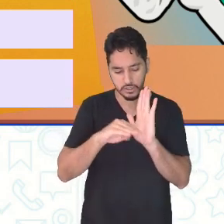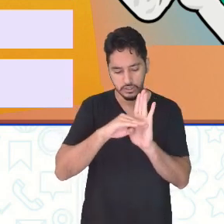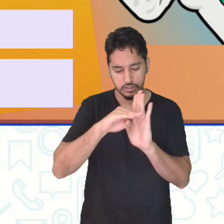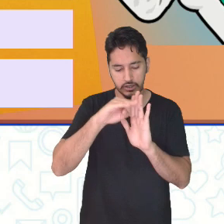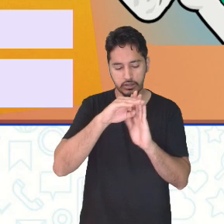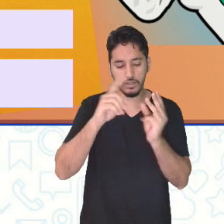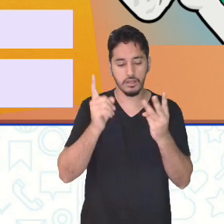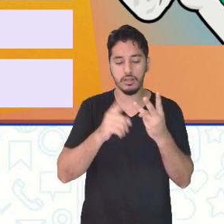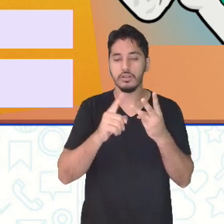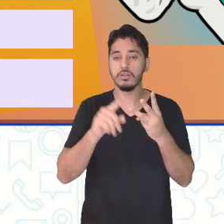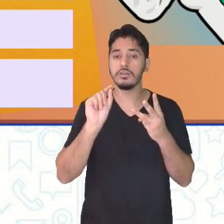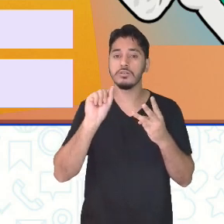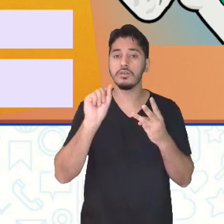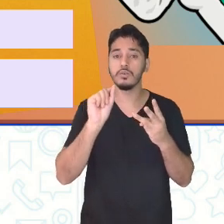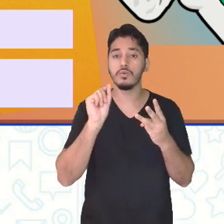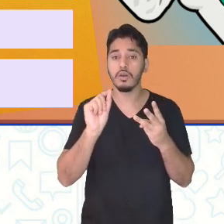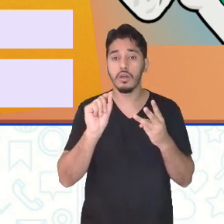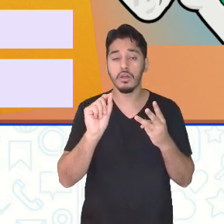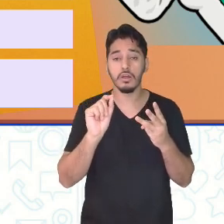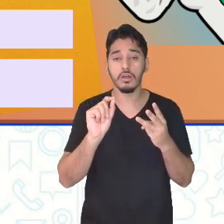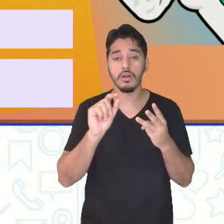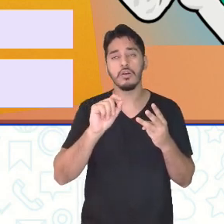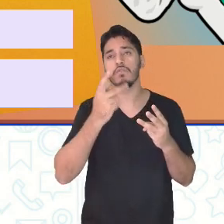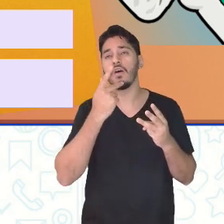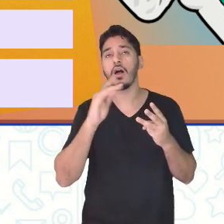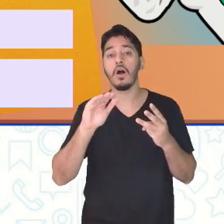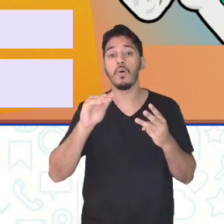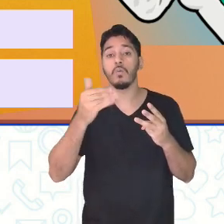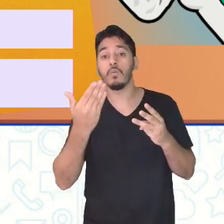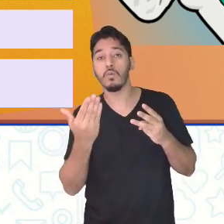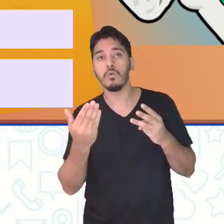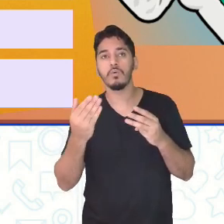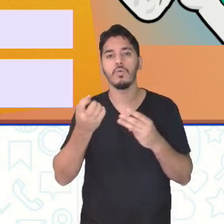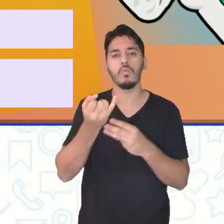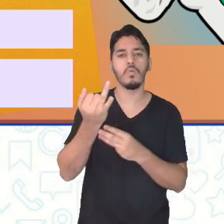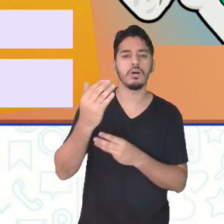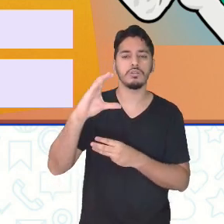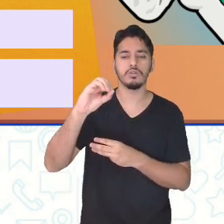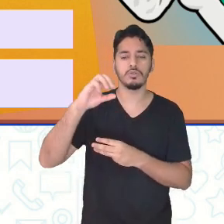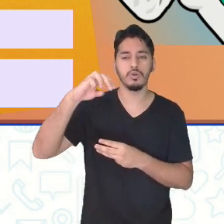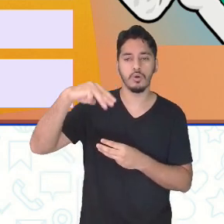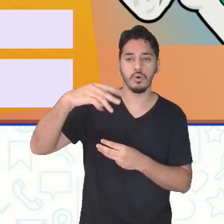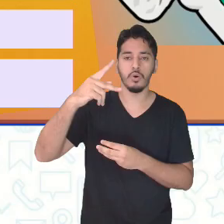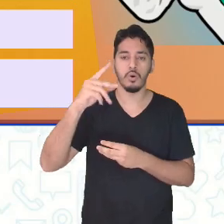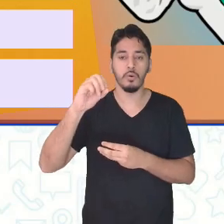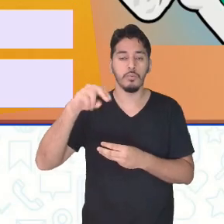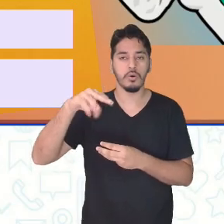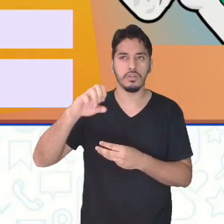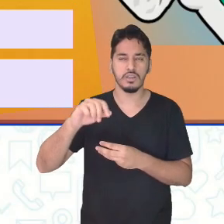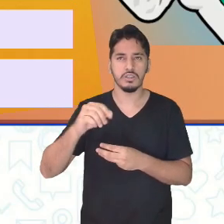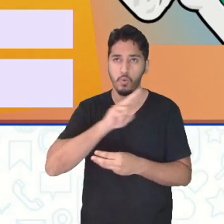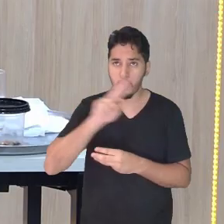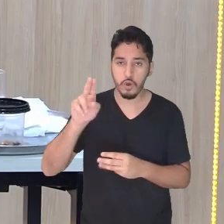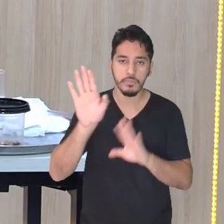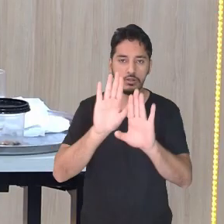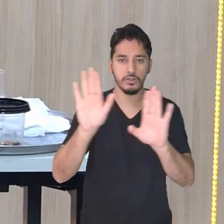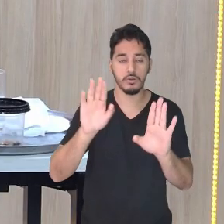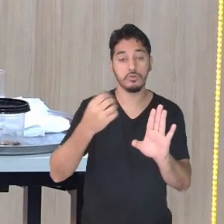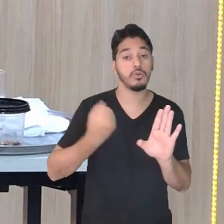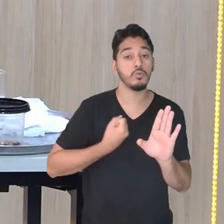o terceiro quadrinho, a questão de dizer quantos componentes. Não precisa escrever o nome, é só o número, viu,